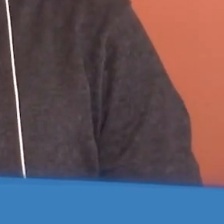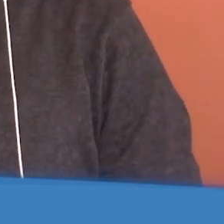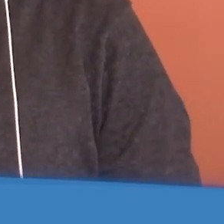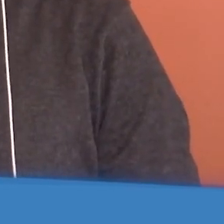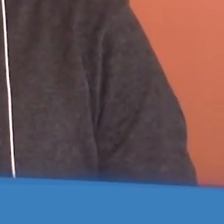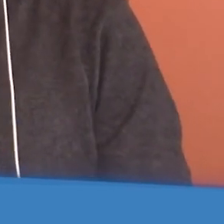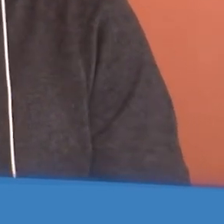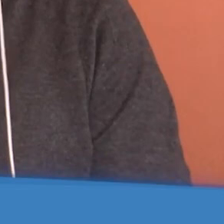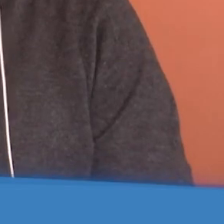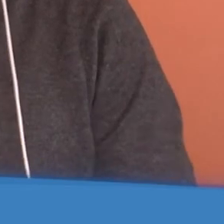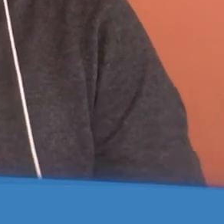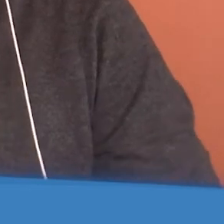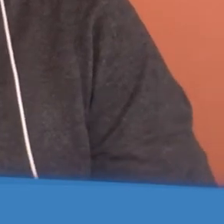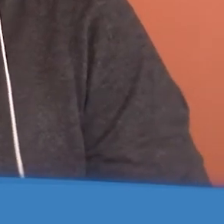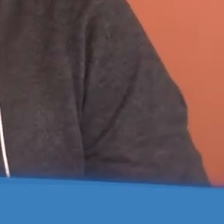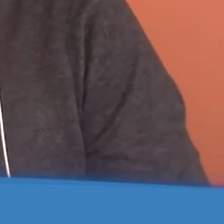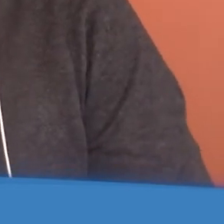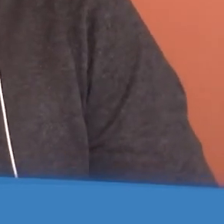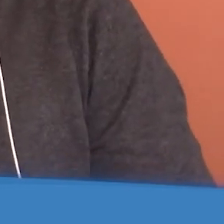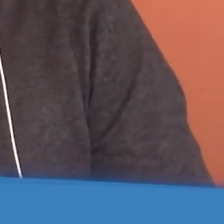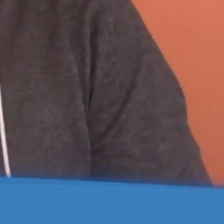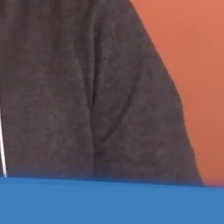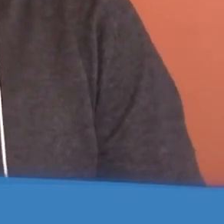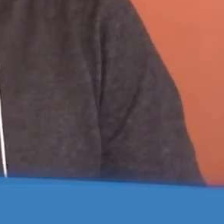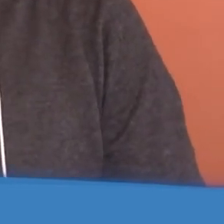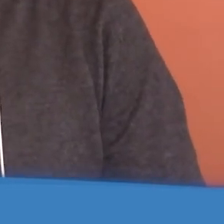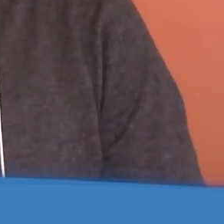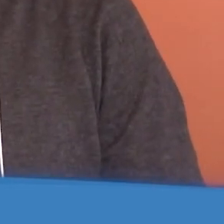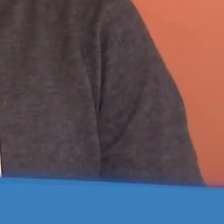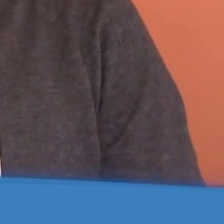não acabou, então ainda é preciso ter cuidado. Se puder,